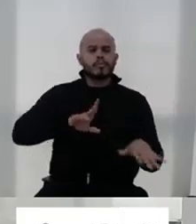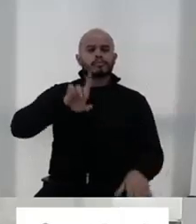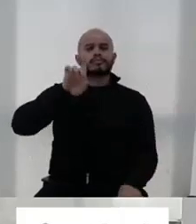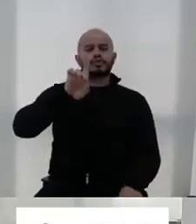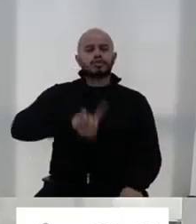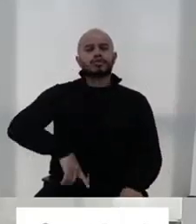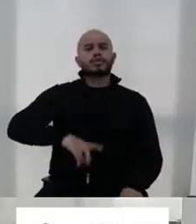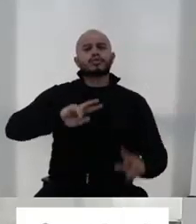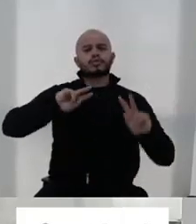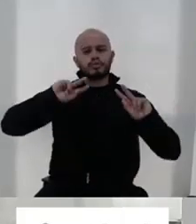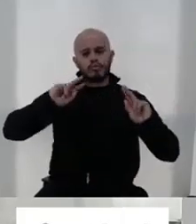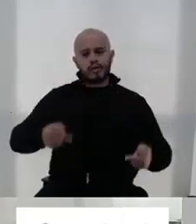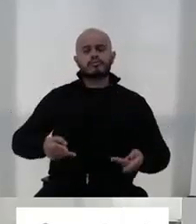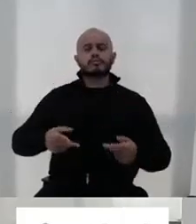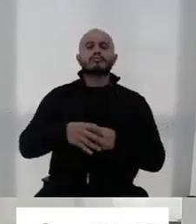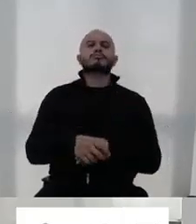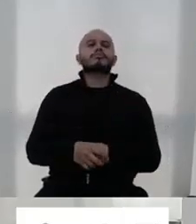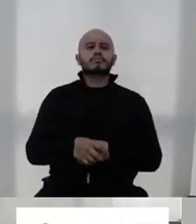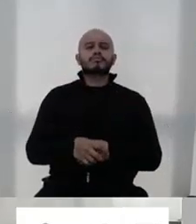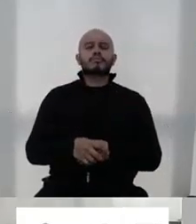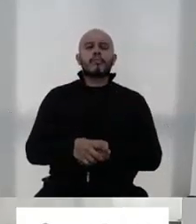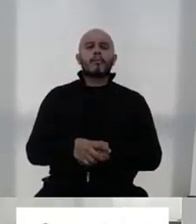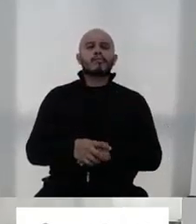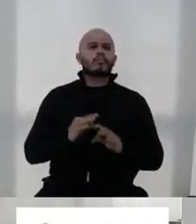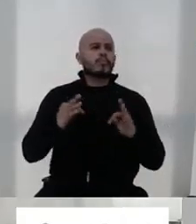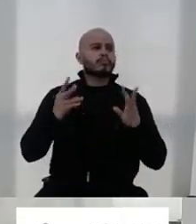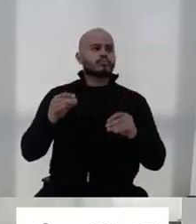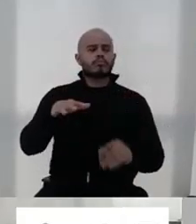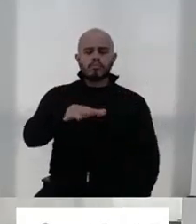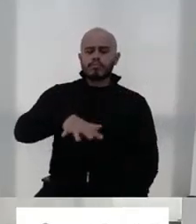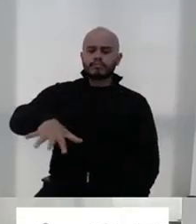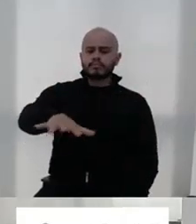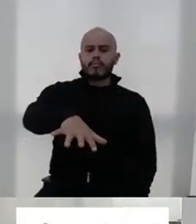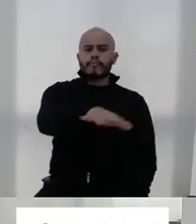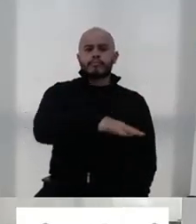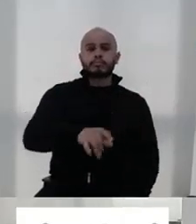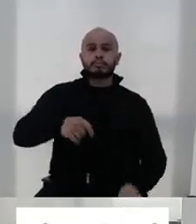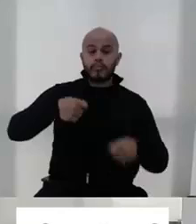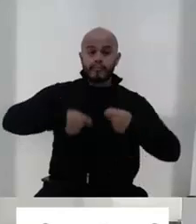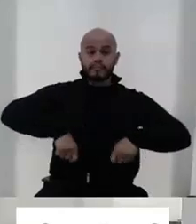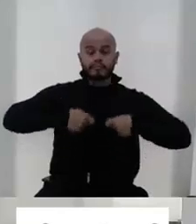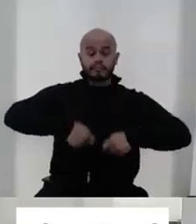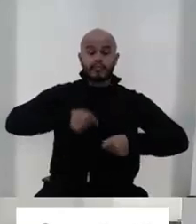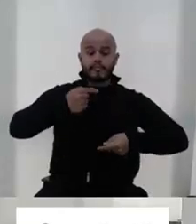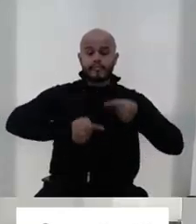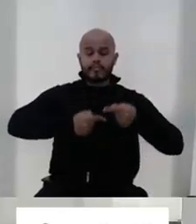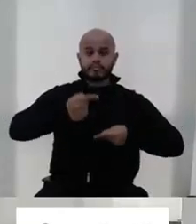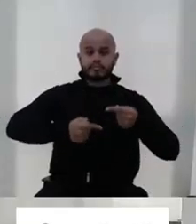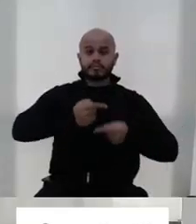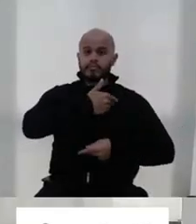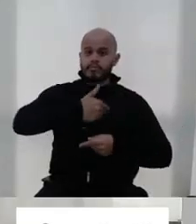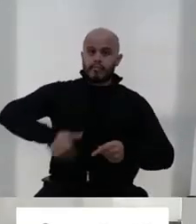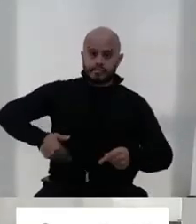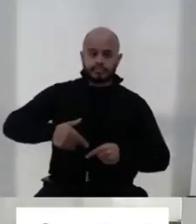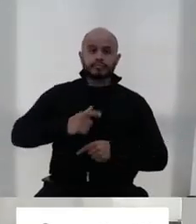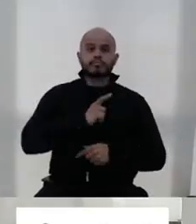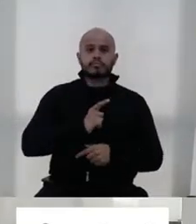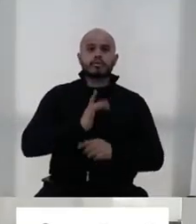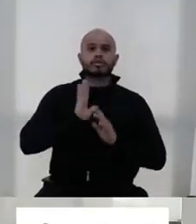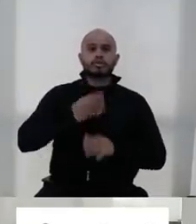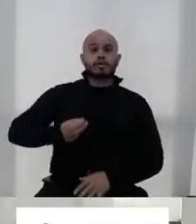da moradia e em todas as áreas, vamos dizer assim, né, que demandam, né, políticas públicas, a Defensoria Pública tem